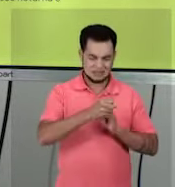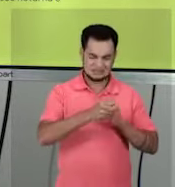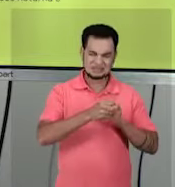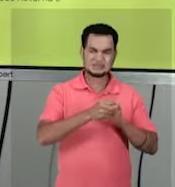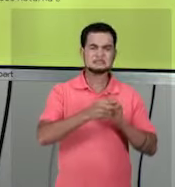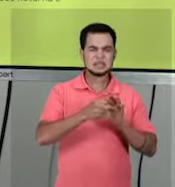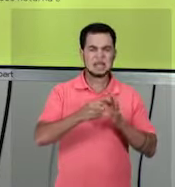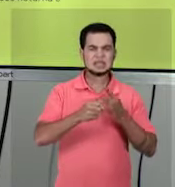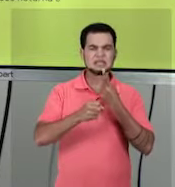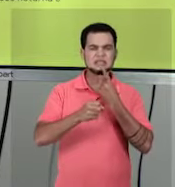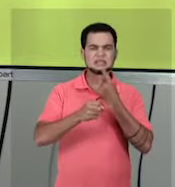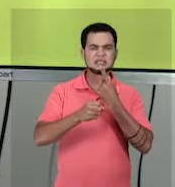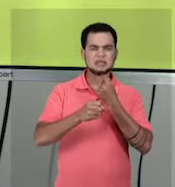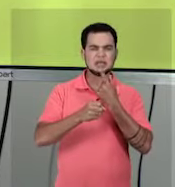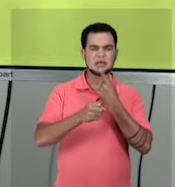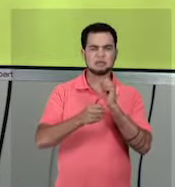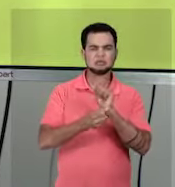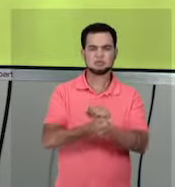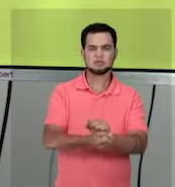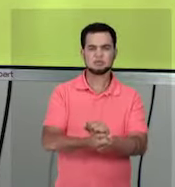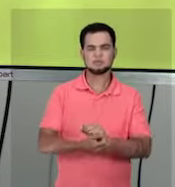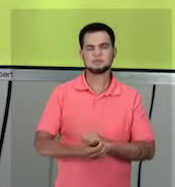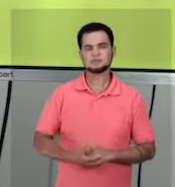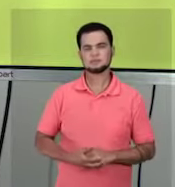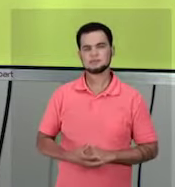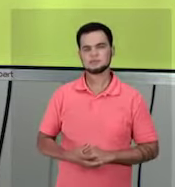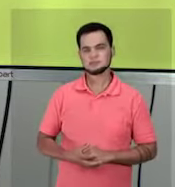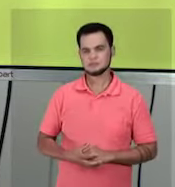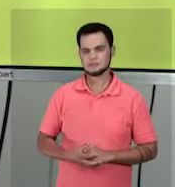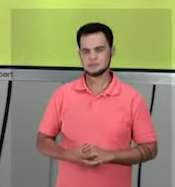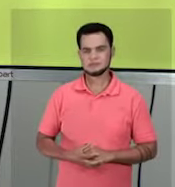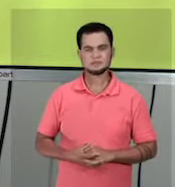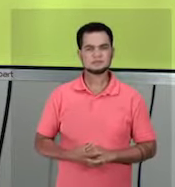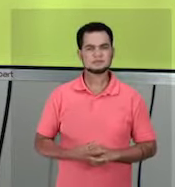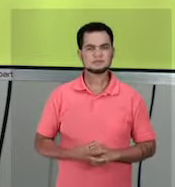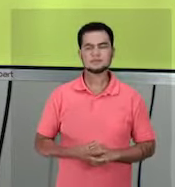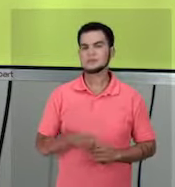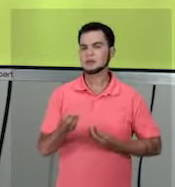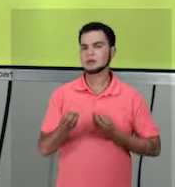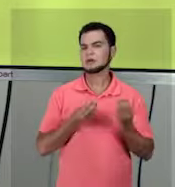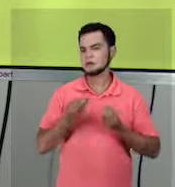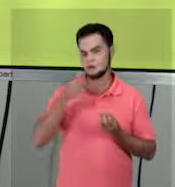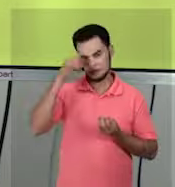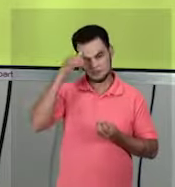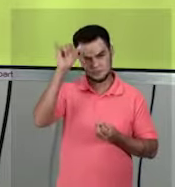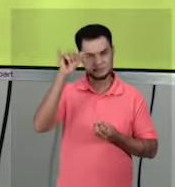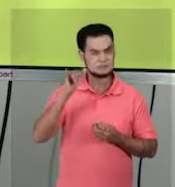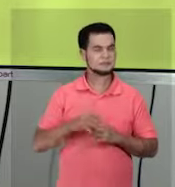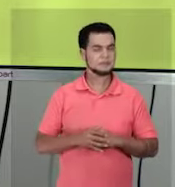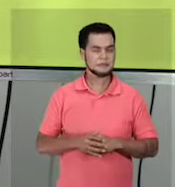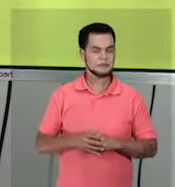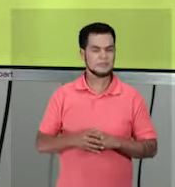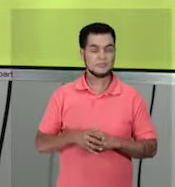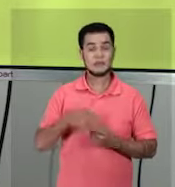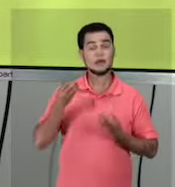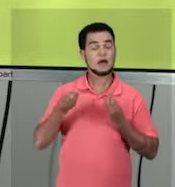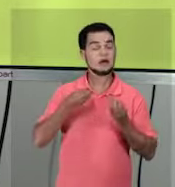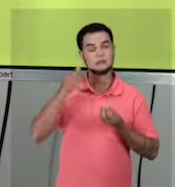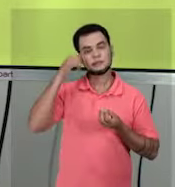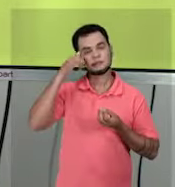tosse vem acompanhada do sangue. Formas de prevenir, né, de medidas